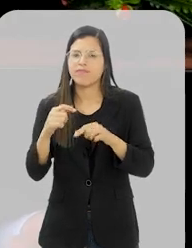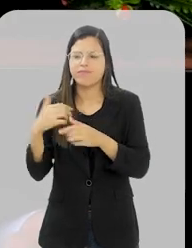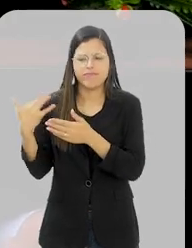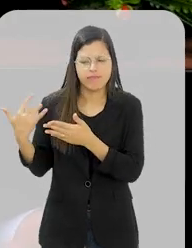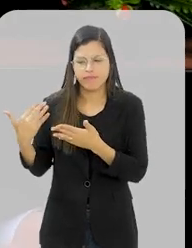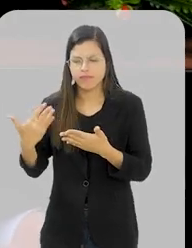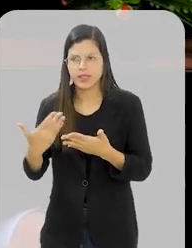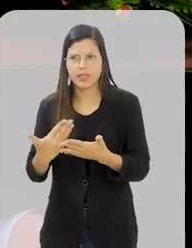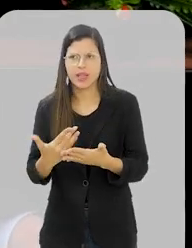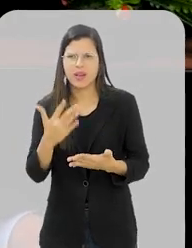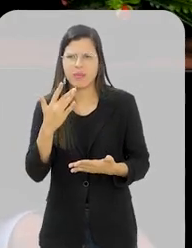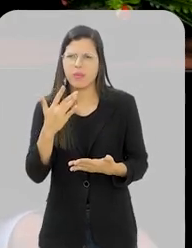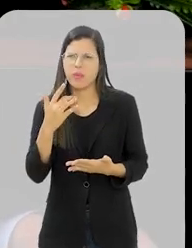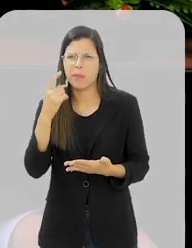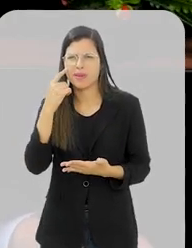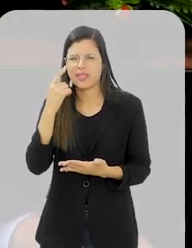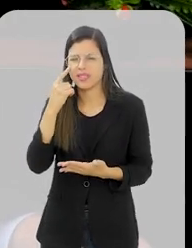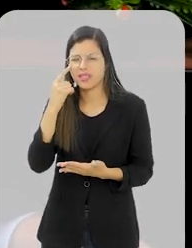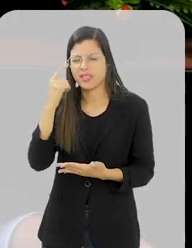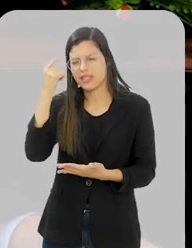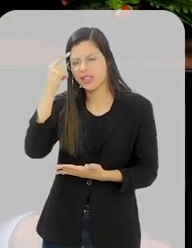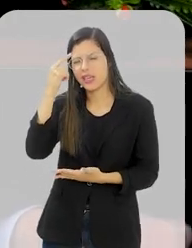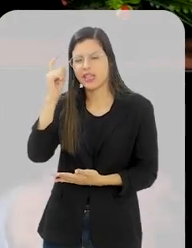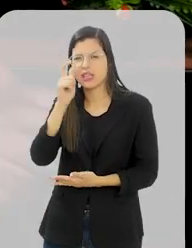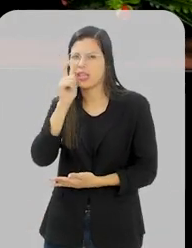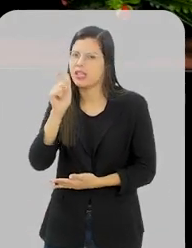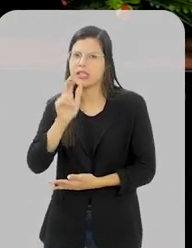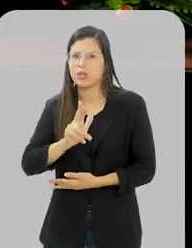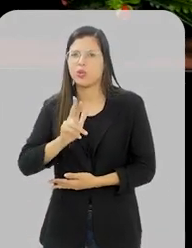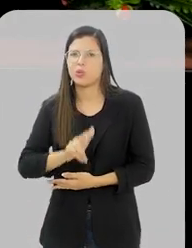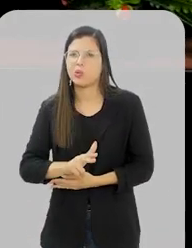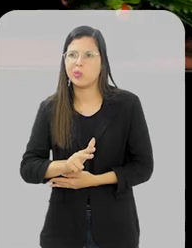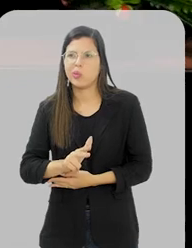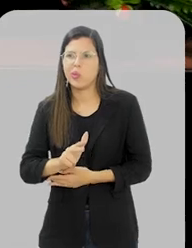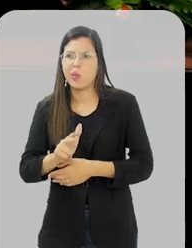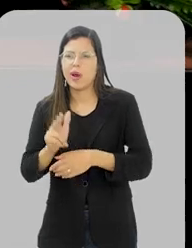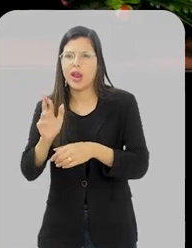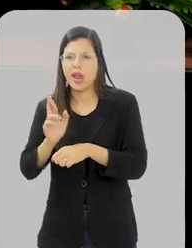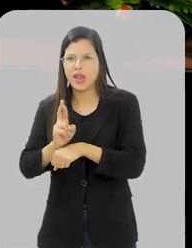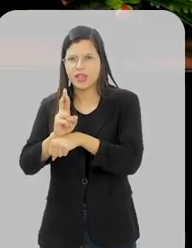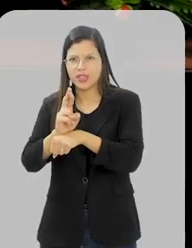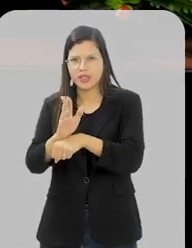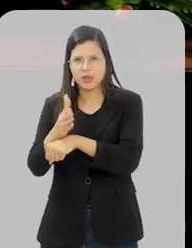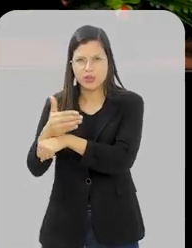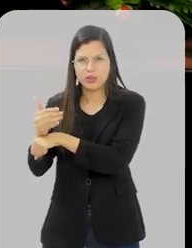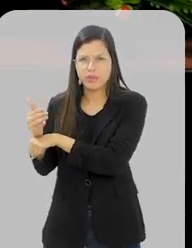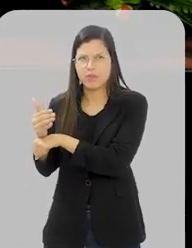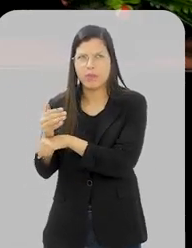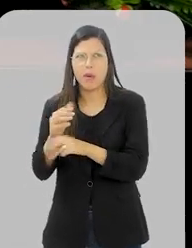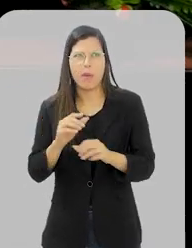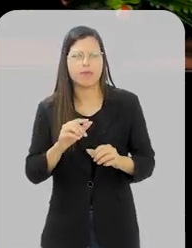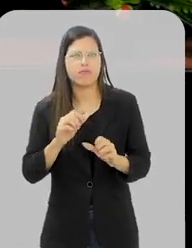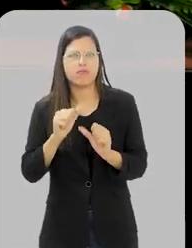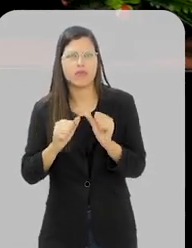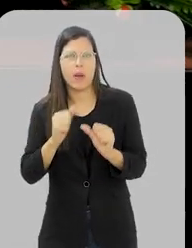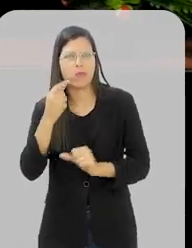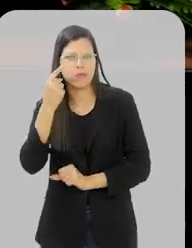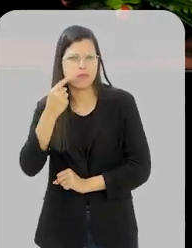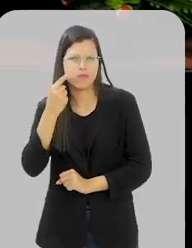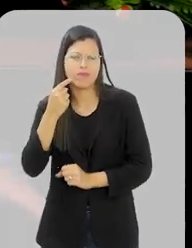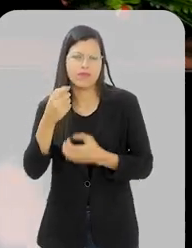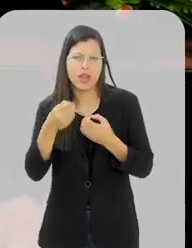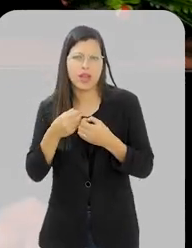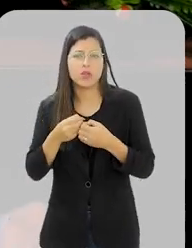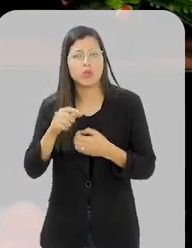passado o tempo eu achei que não seria interessante e diplomacia para direito a coisa era muito